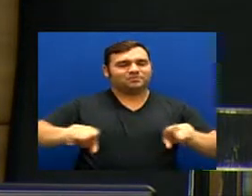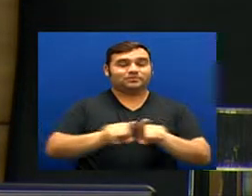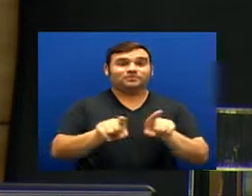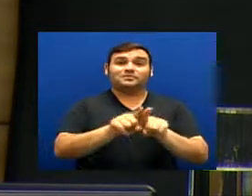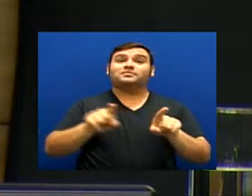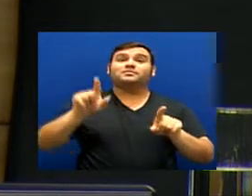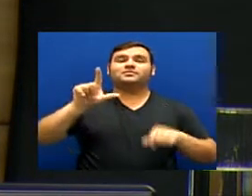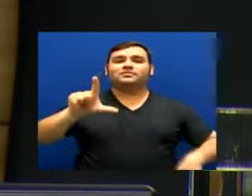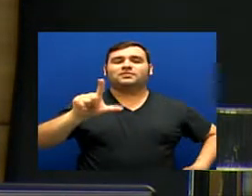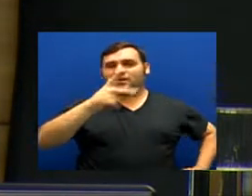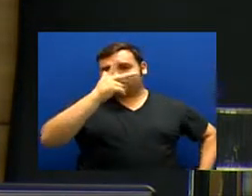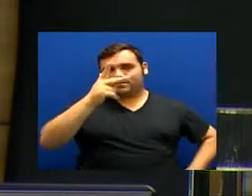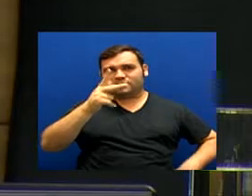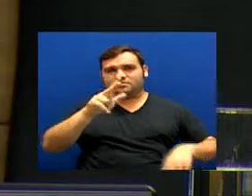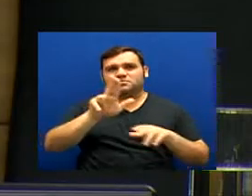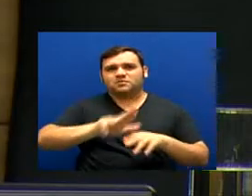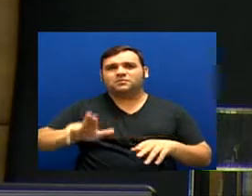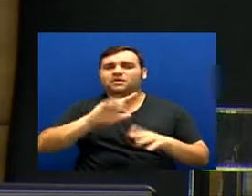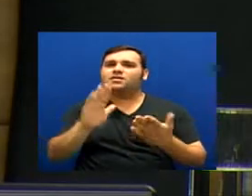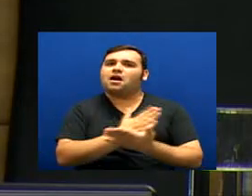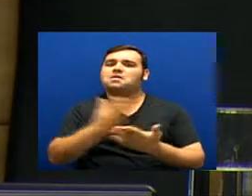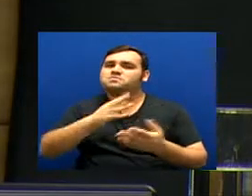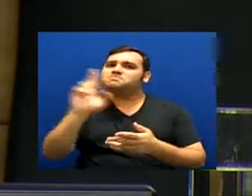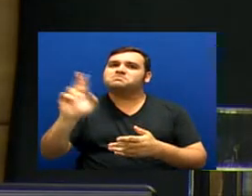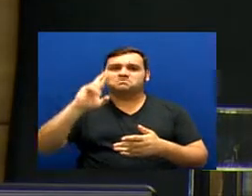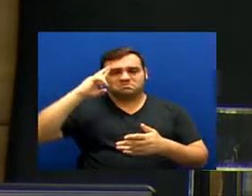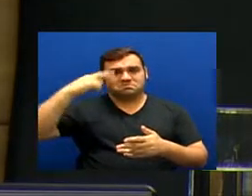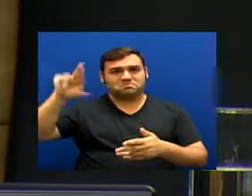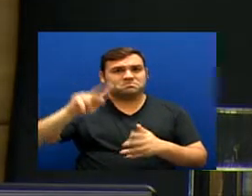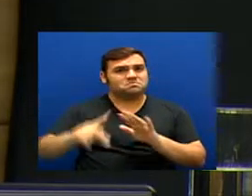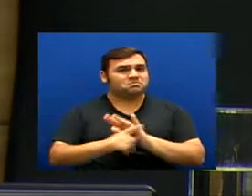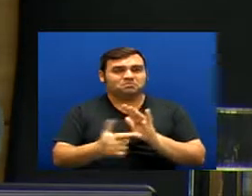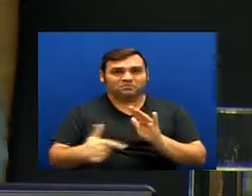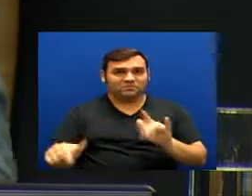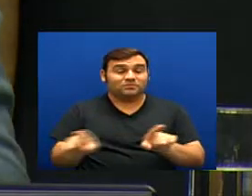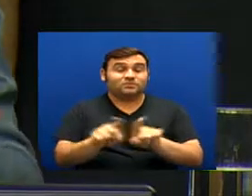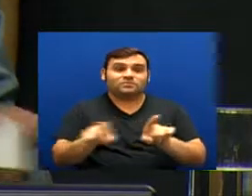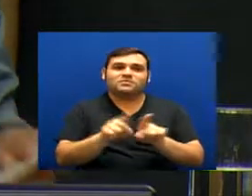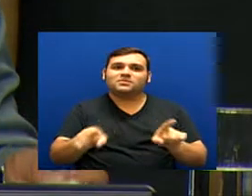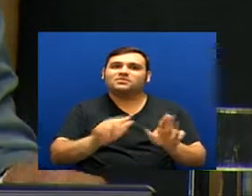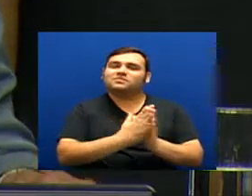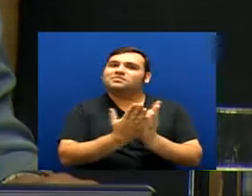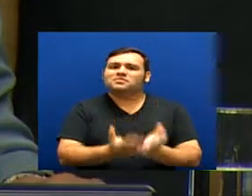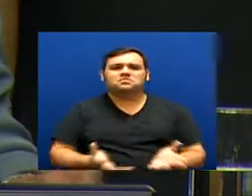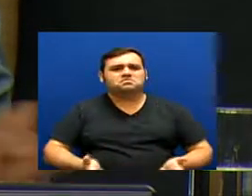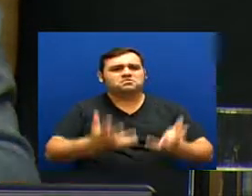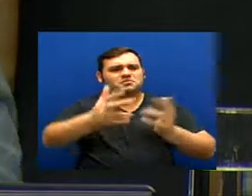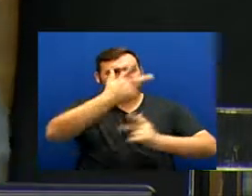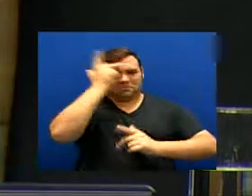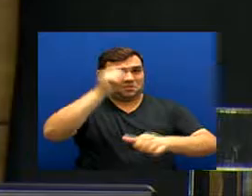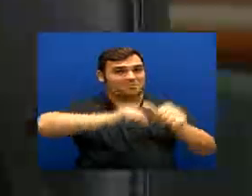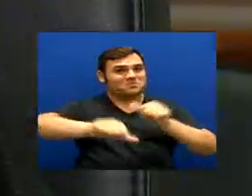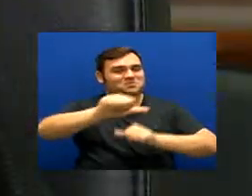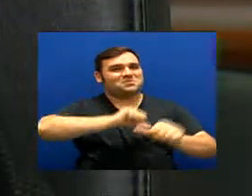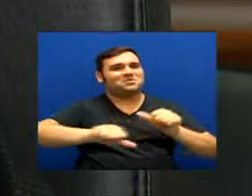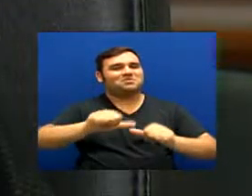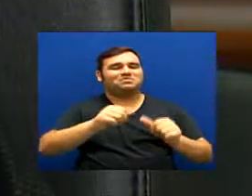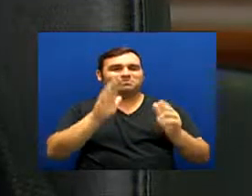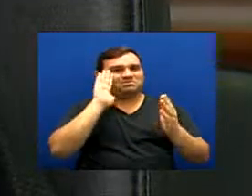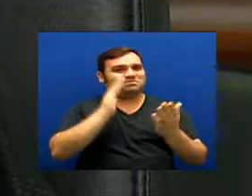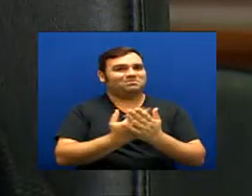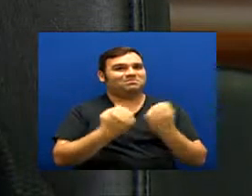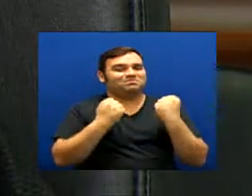Sociedade Bíblica do Brasil, que só no ano passado distribuiu quase 8 milhões de Bíblia. A entidade mantém